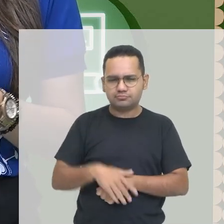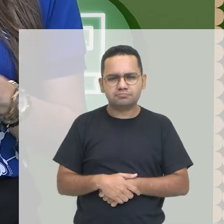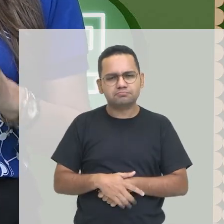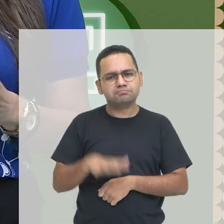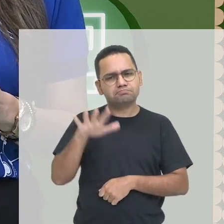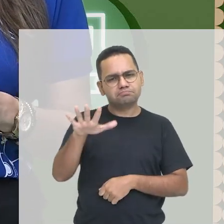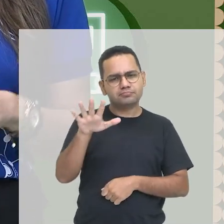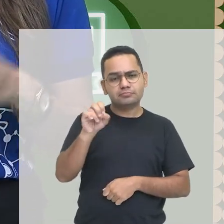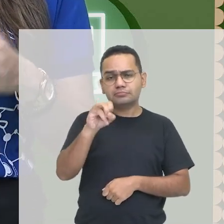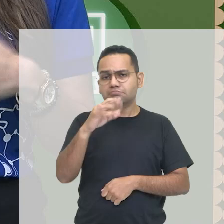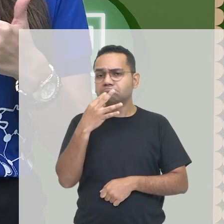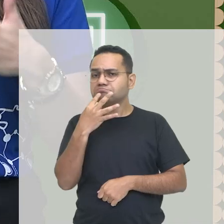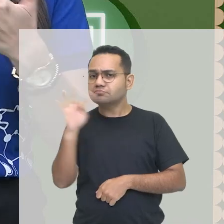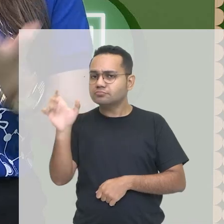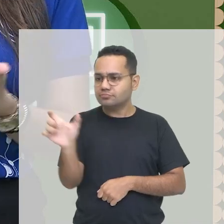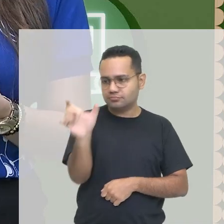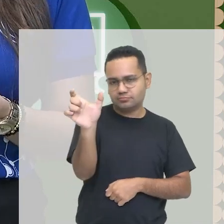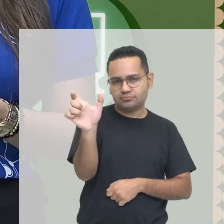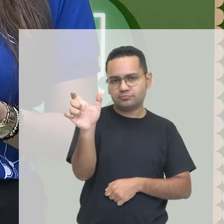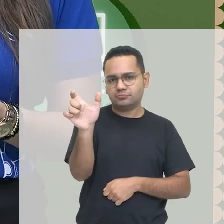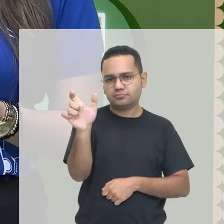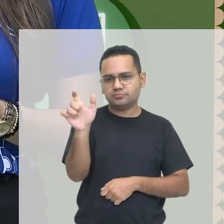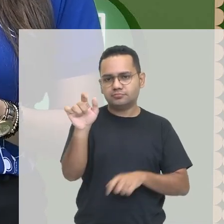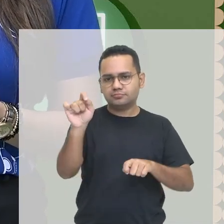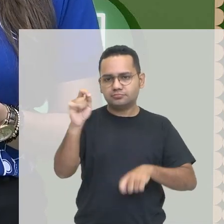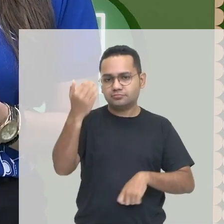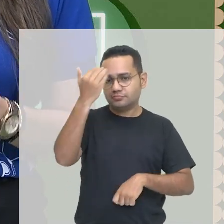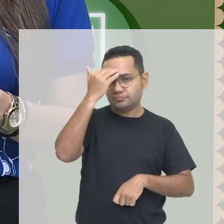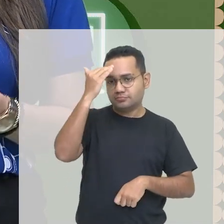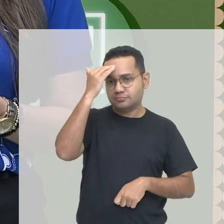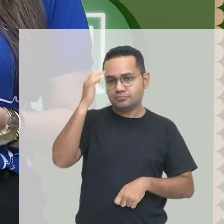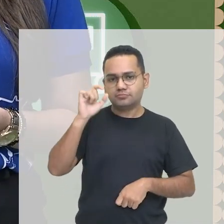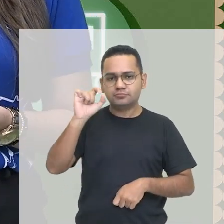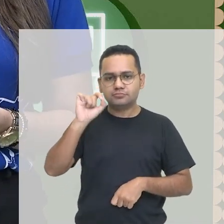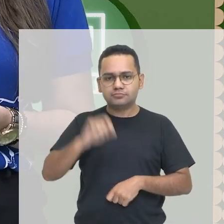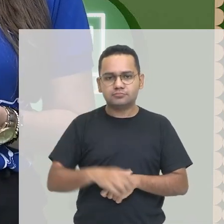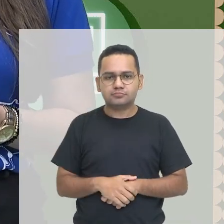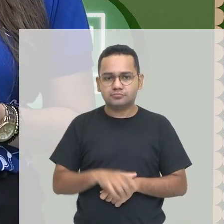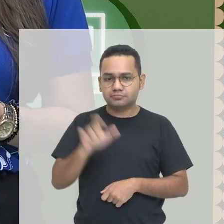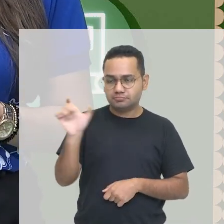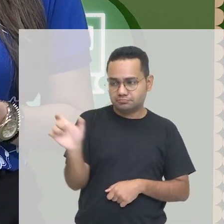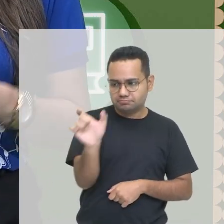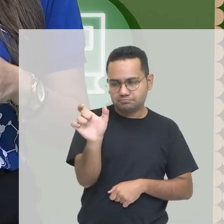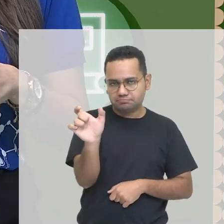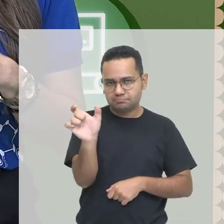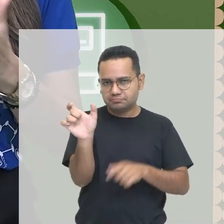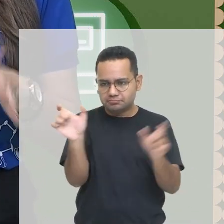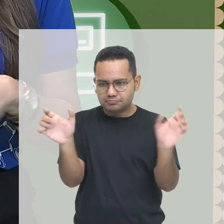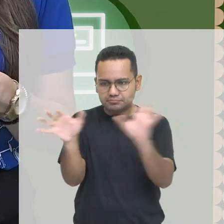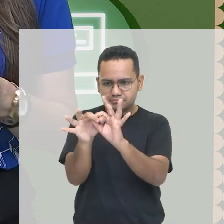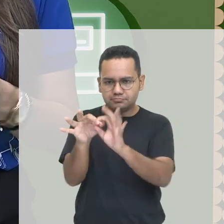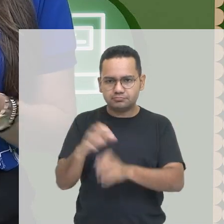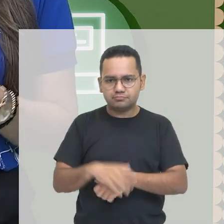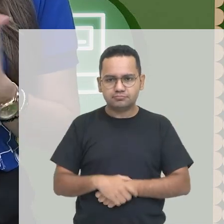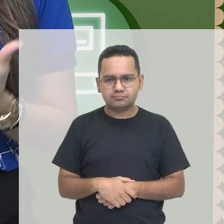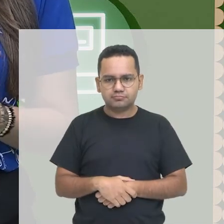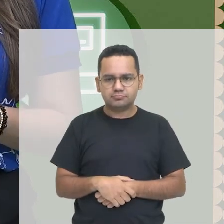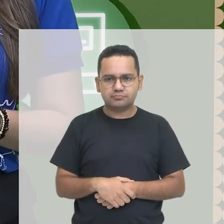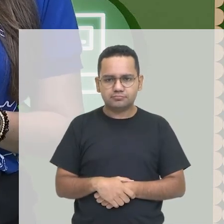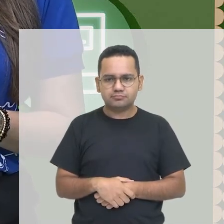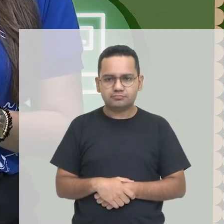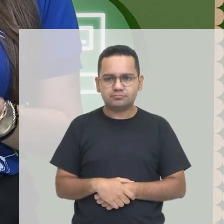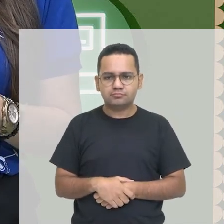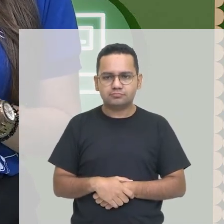que significa a palavra, tenta entender a formação dessa palavra, né? Em biologia, é